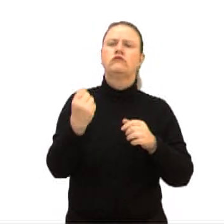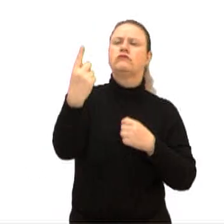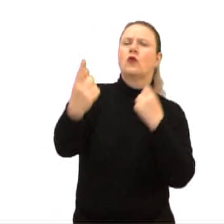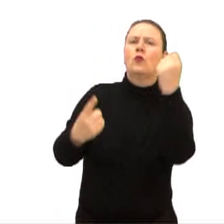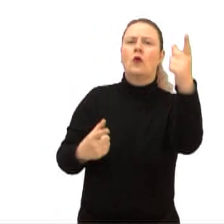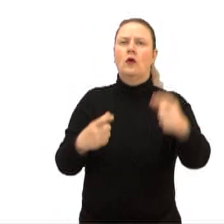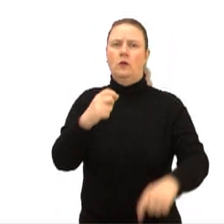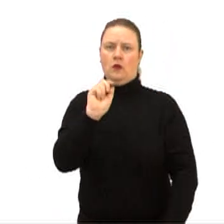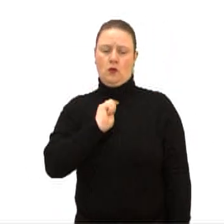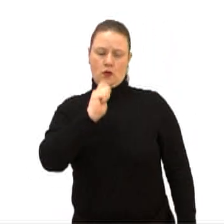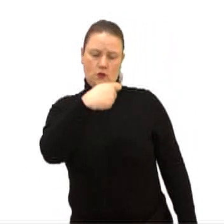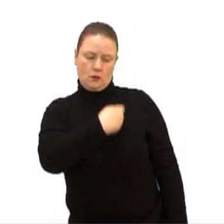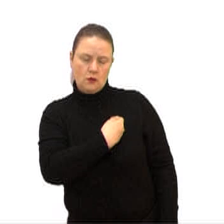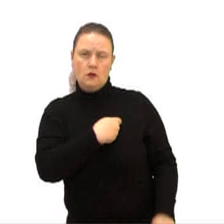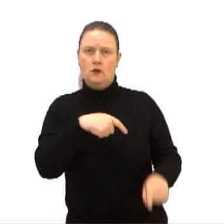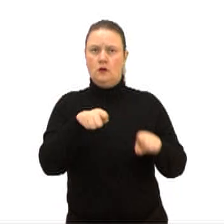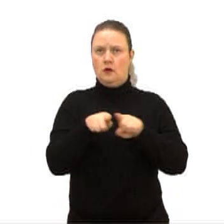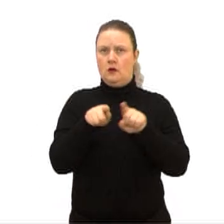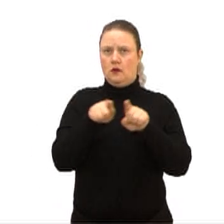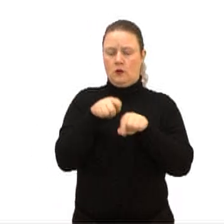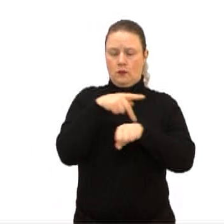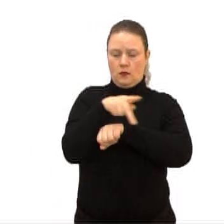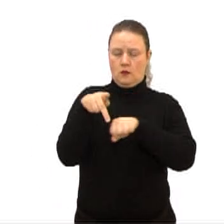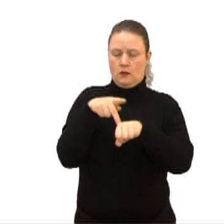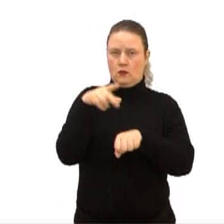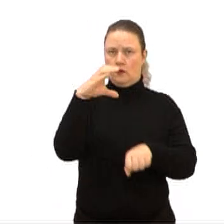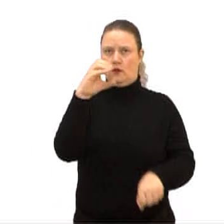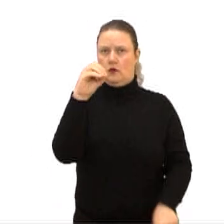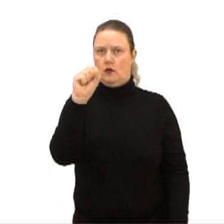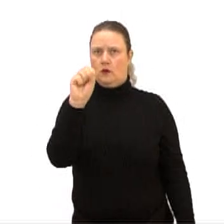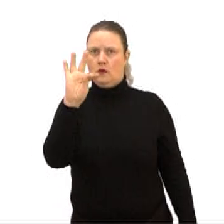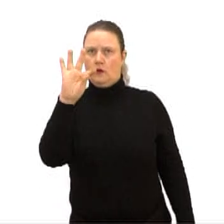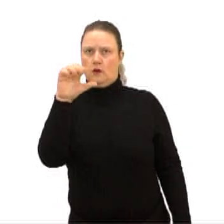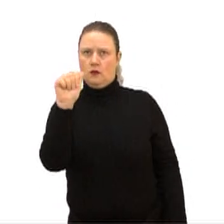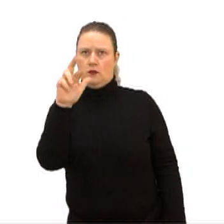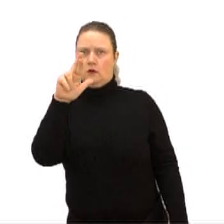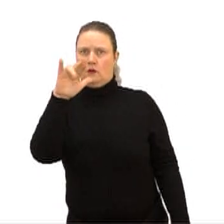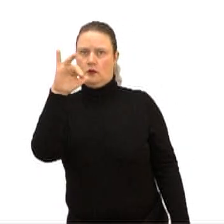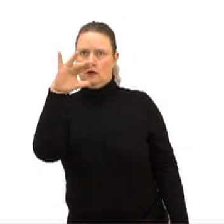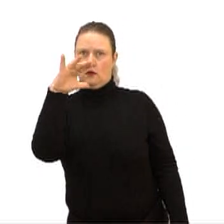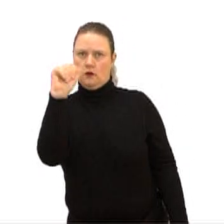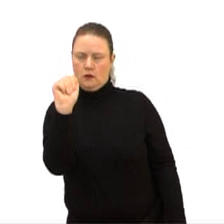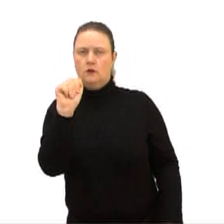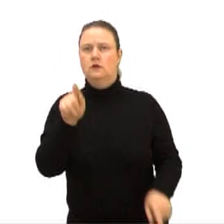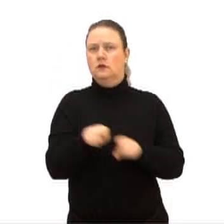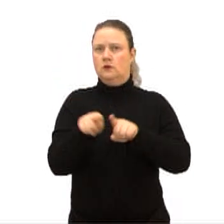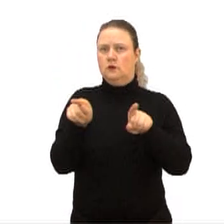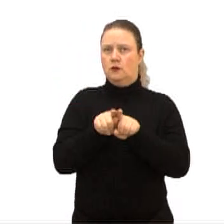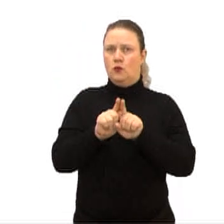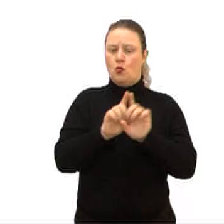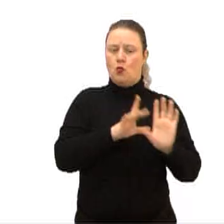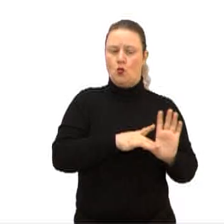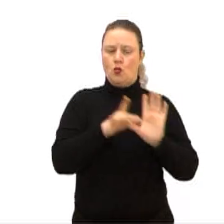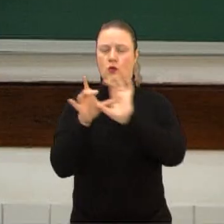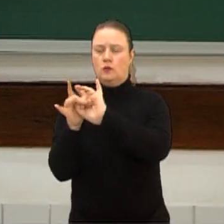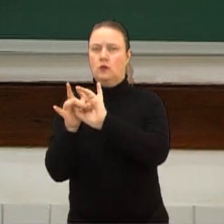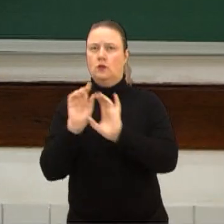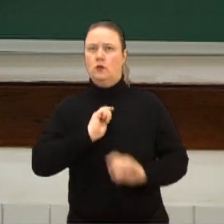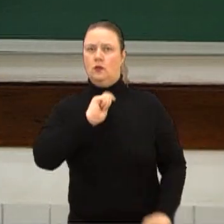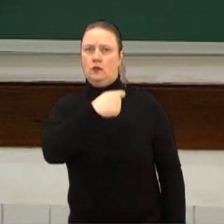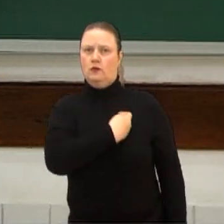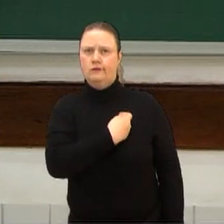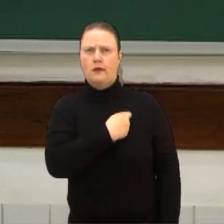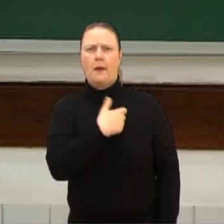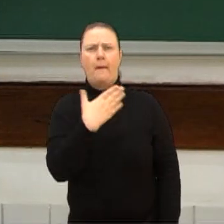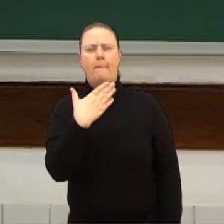Costa Rica, predominantemente espanhola, e também dentro desse contexto de espanhol, é o idioma logicamente